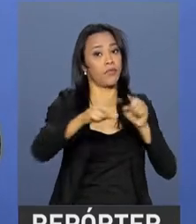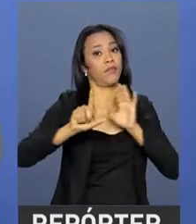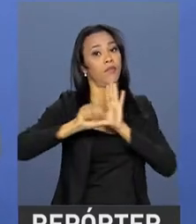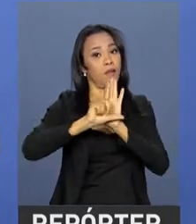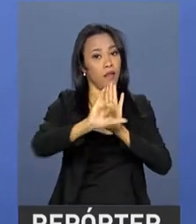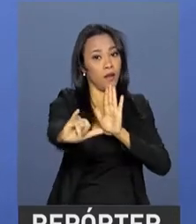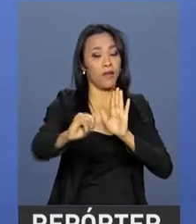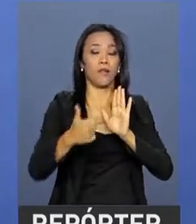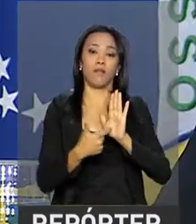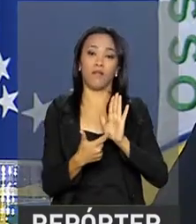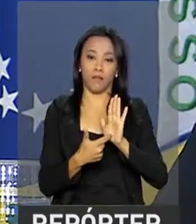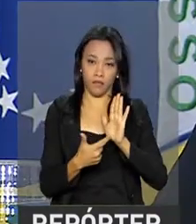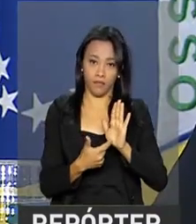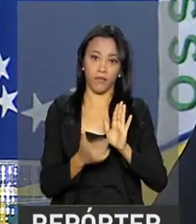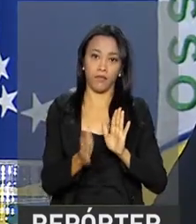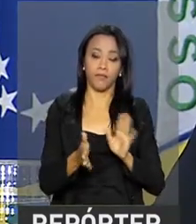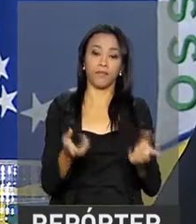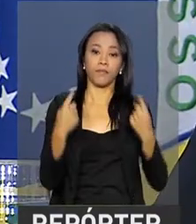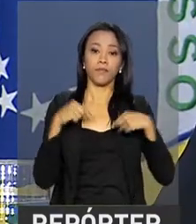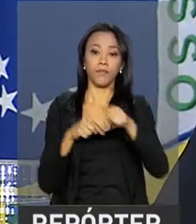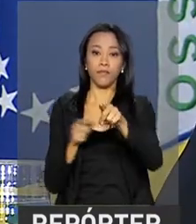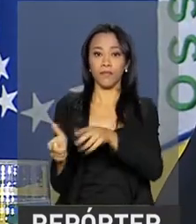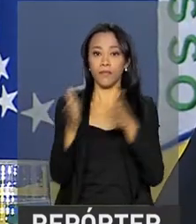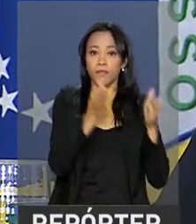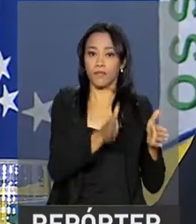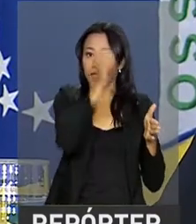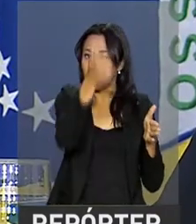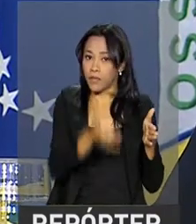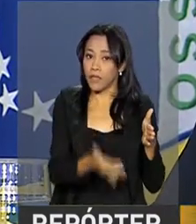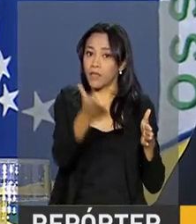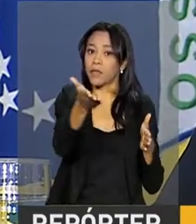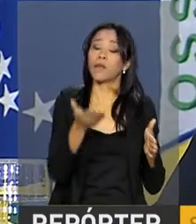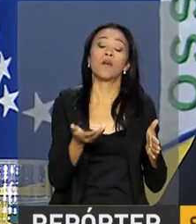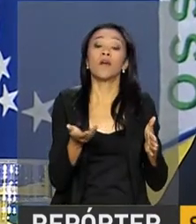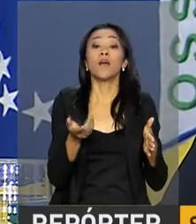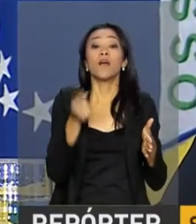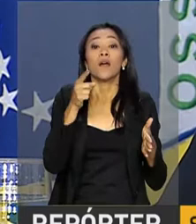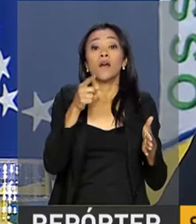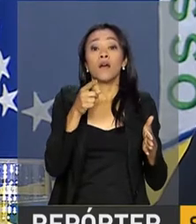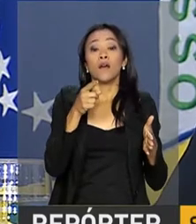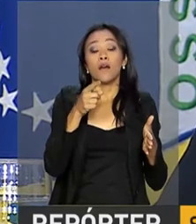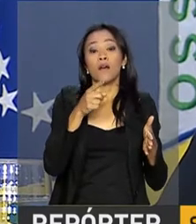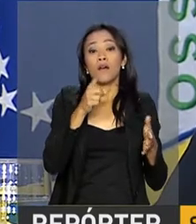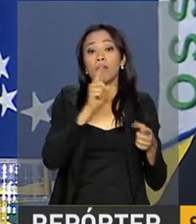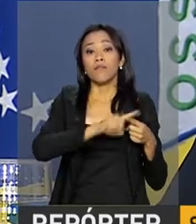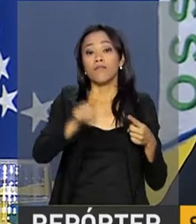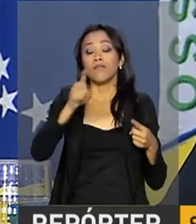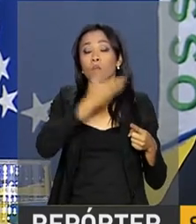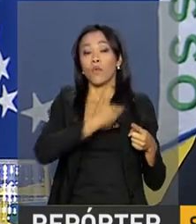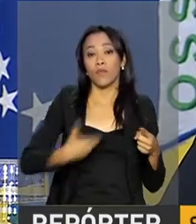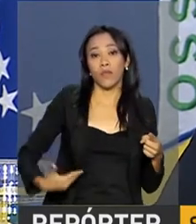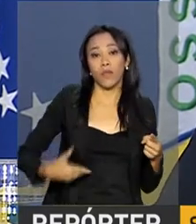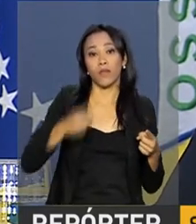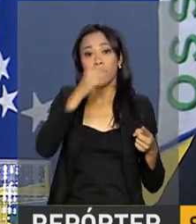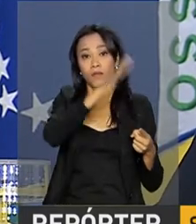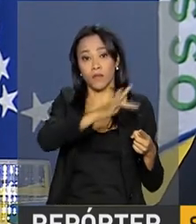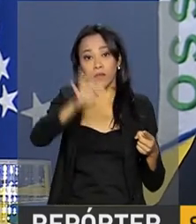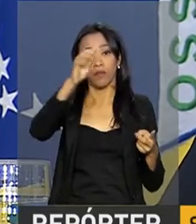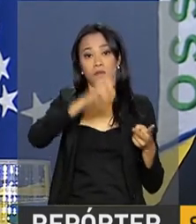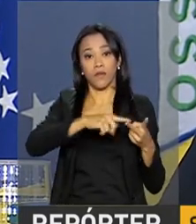em vigor cabe agora ao governo aos governos à união aos estados